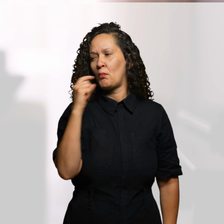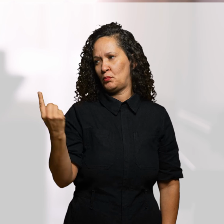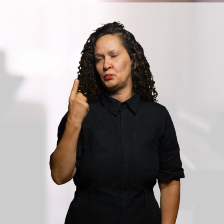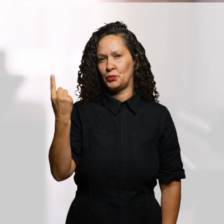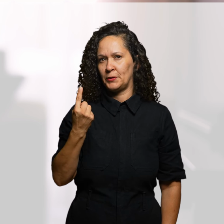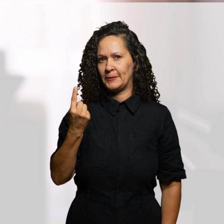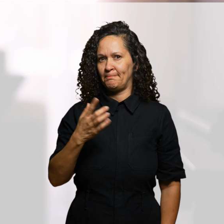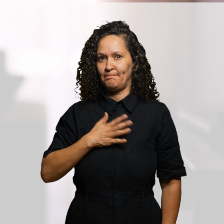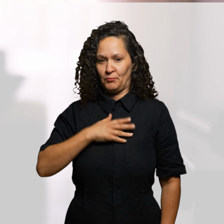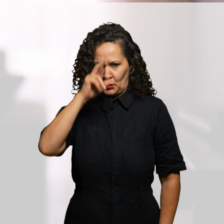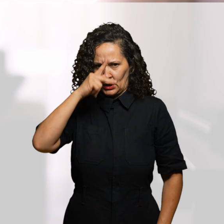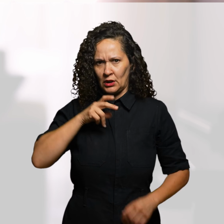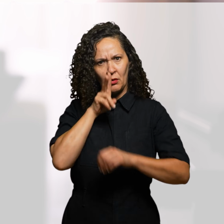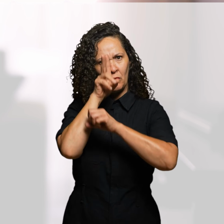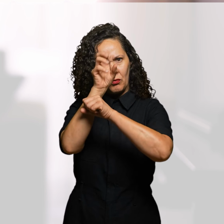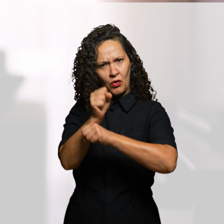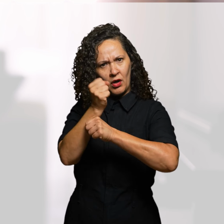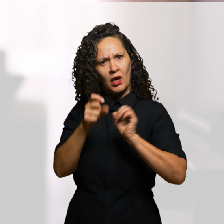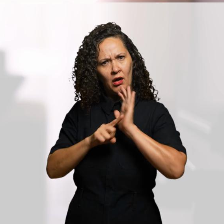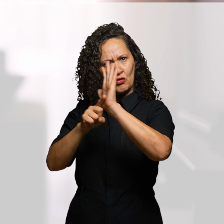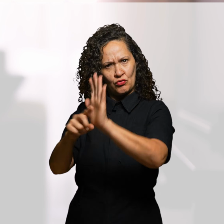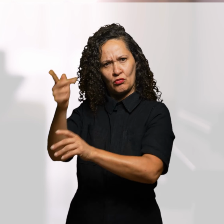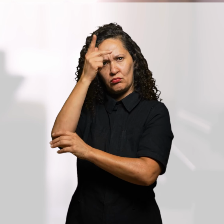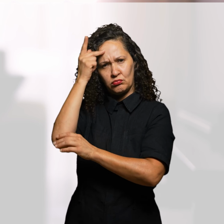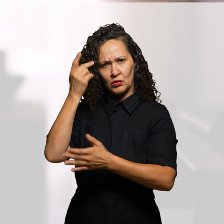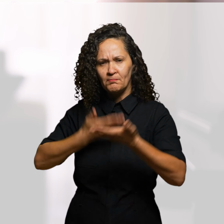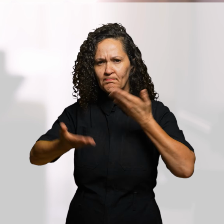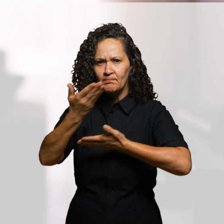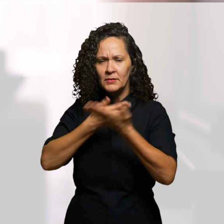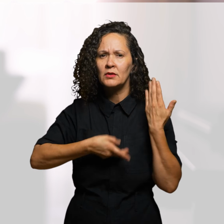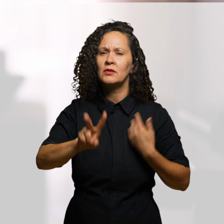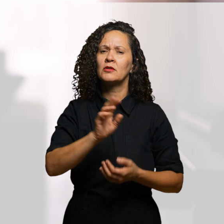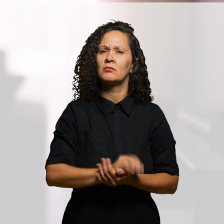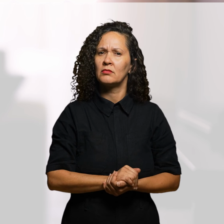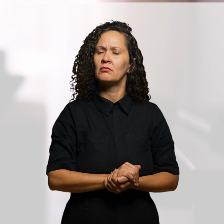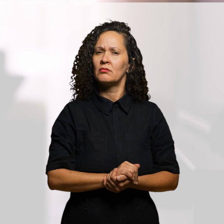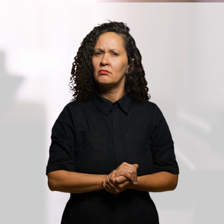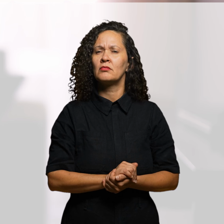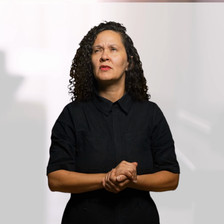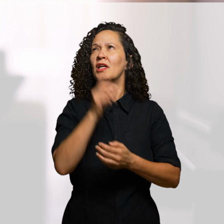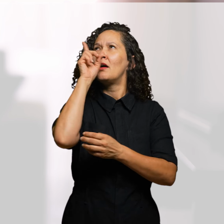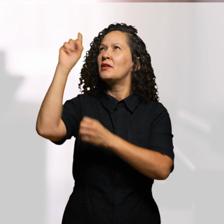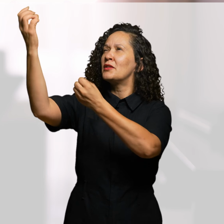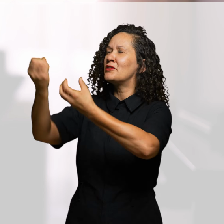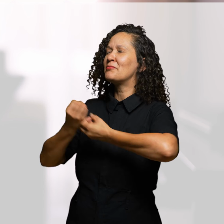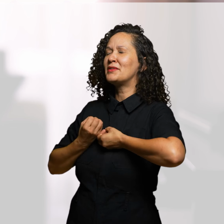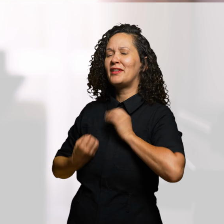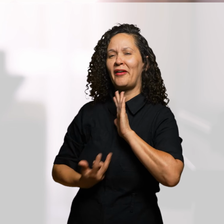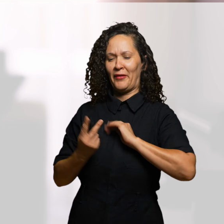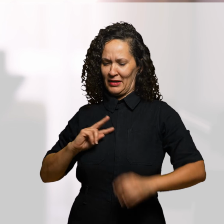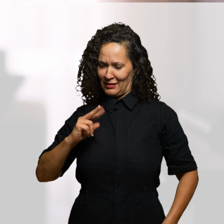Então, isso era muito meu, muito forte, de querer ajudar o próximo. E aí, eu falo que eu ganhei tanta coisa de Deus, transplante,